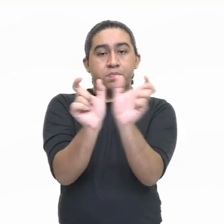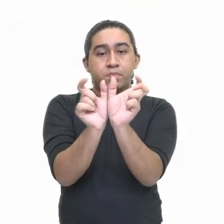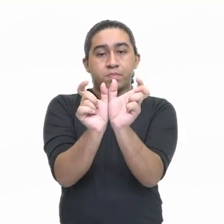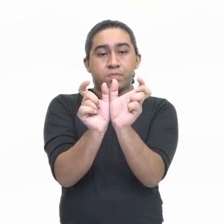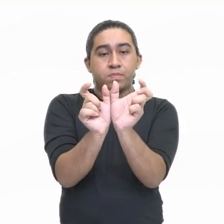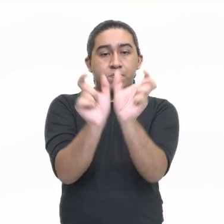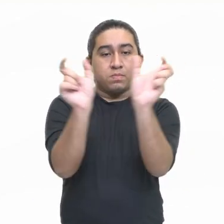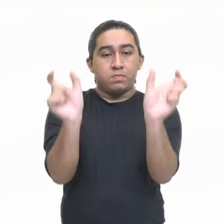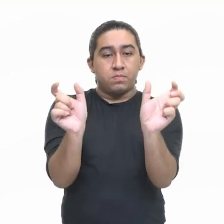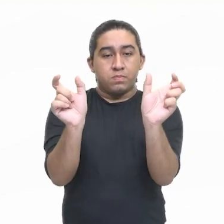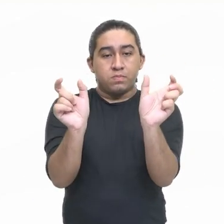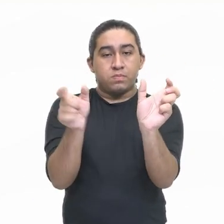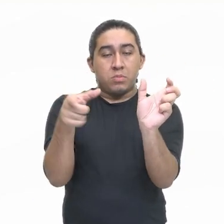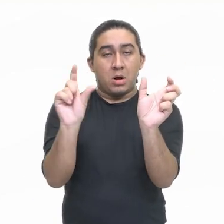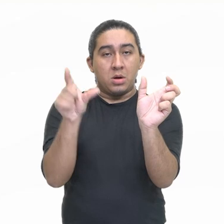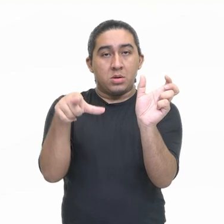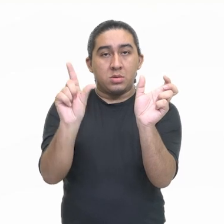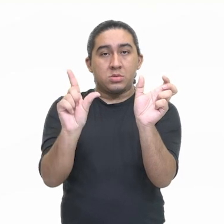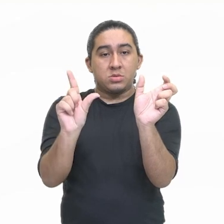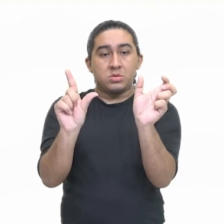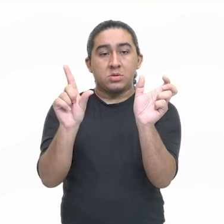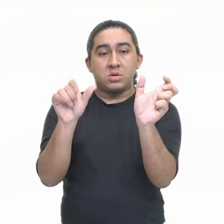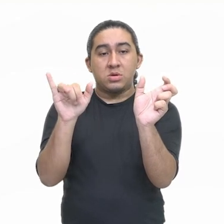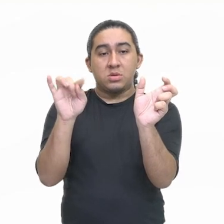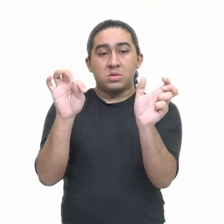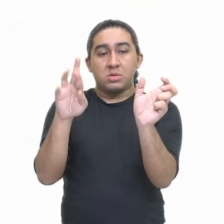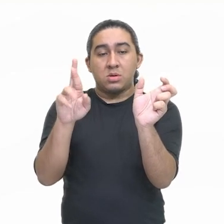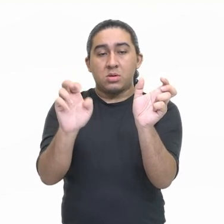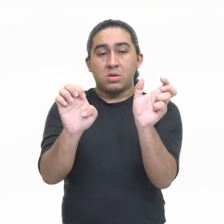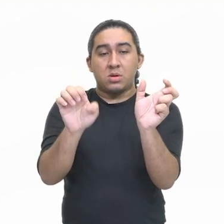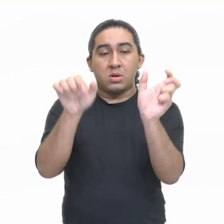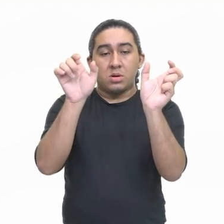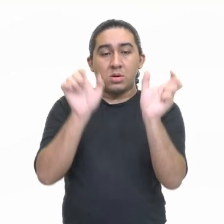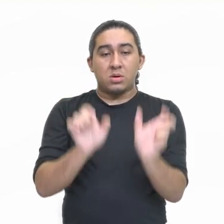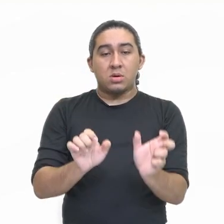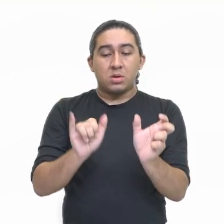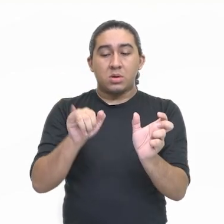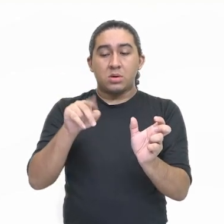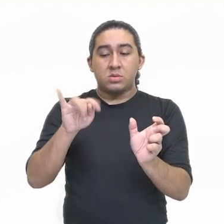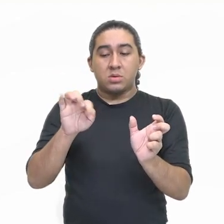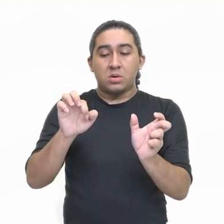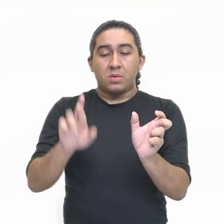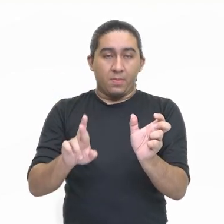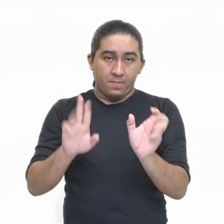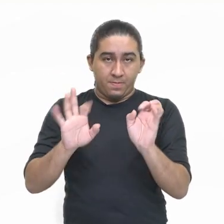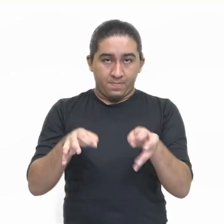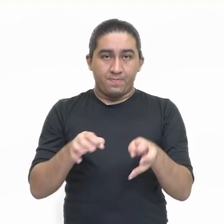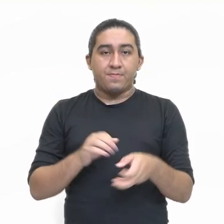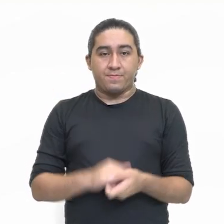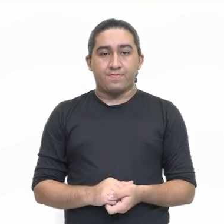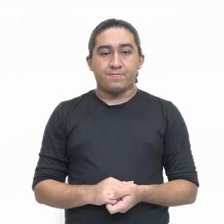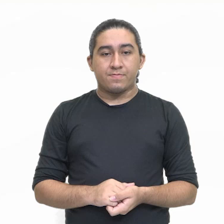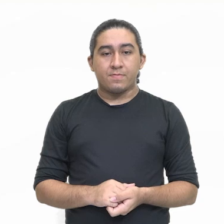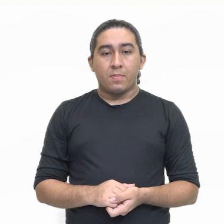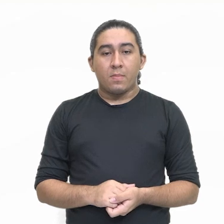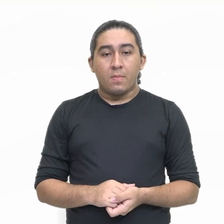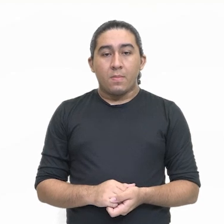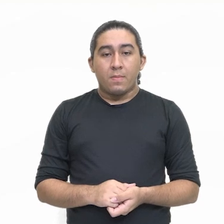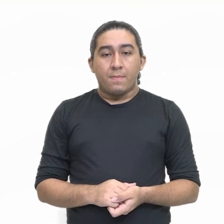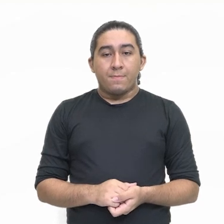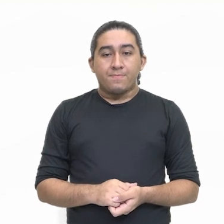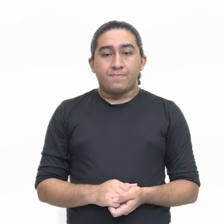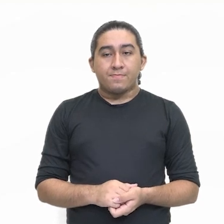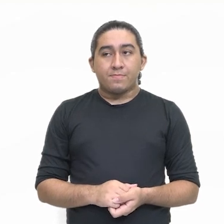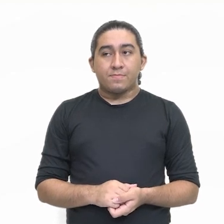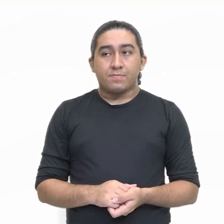os prefixos intra e inter né específicas Então